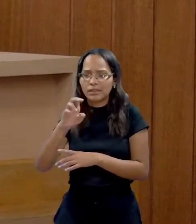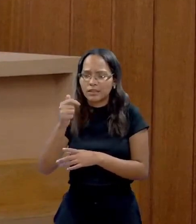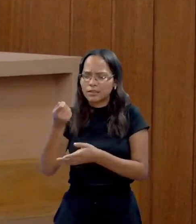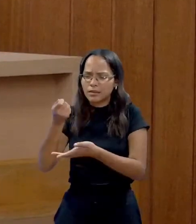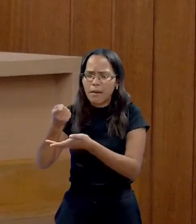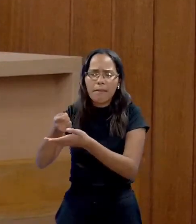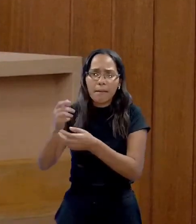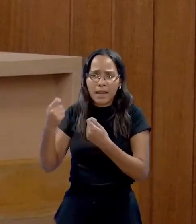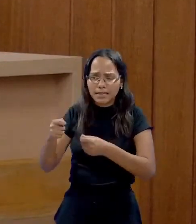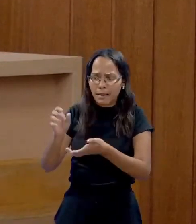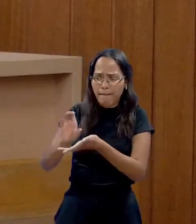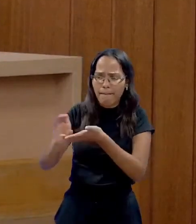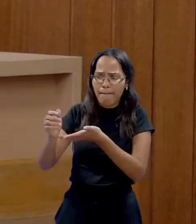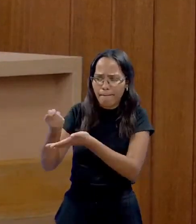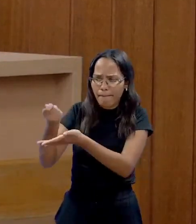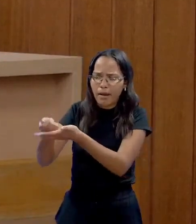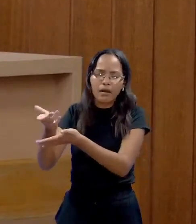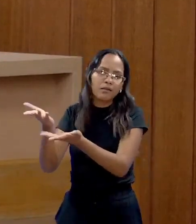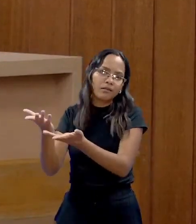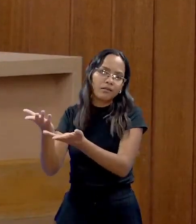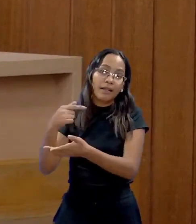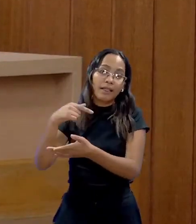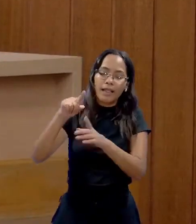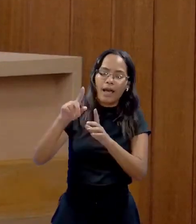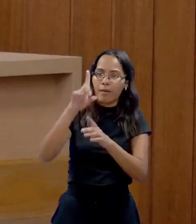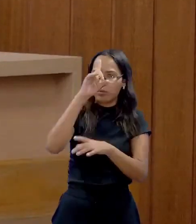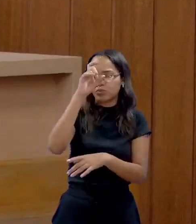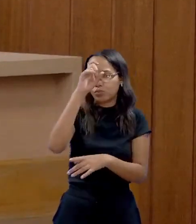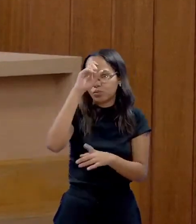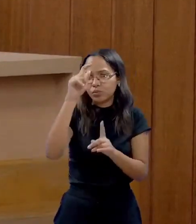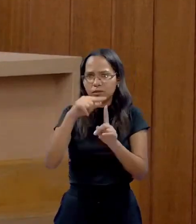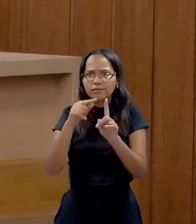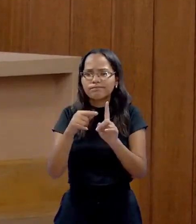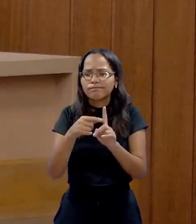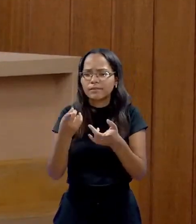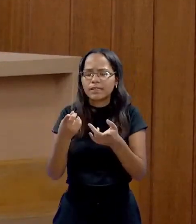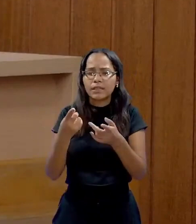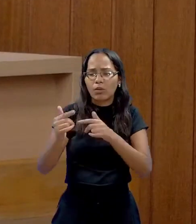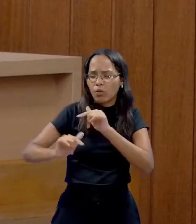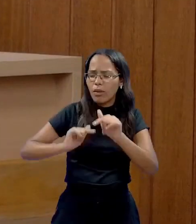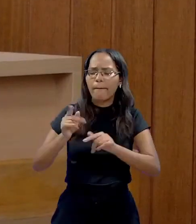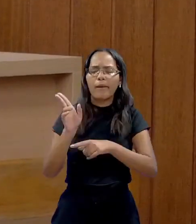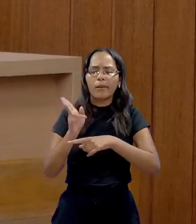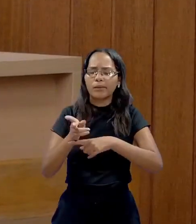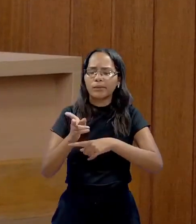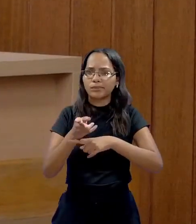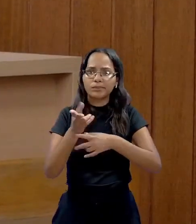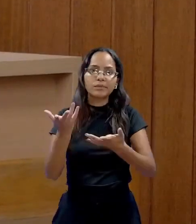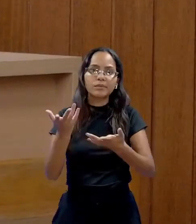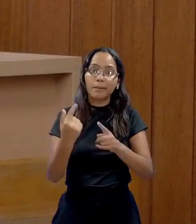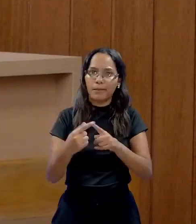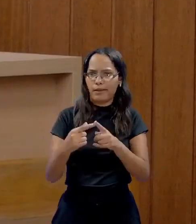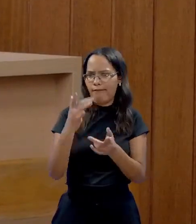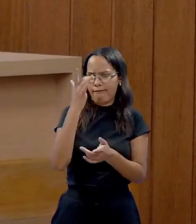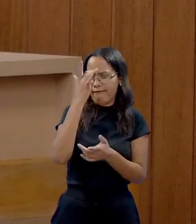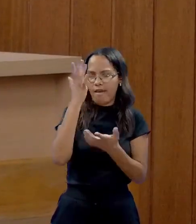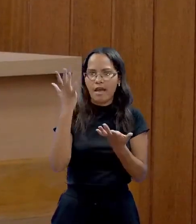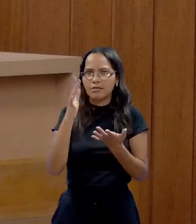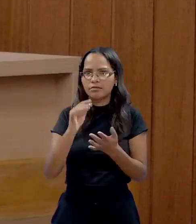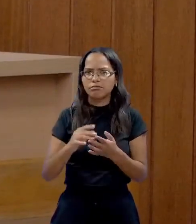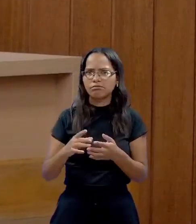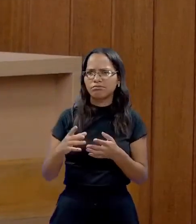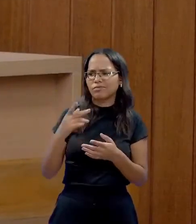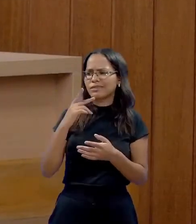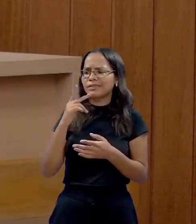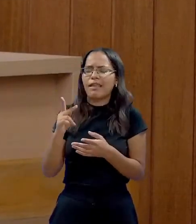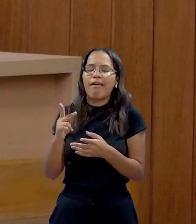das maternidades e garantir que os serviços não sejam interrompidos, presidente. Porque é muito fácil falar a favor da